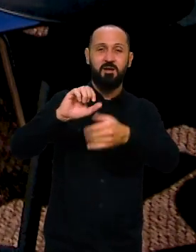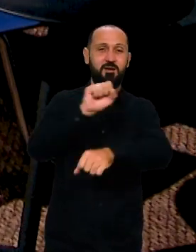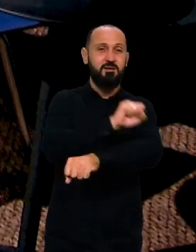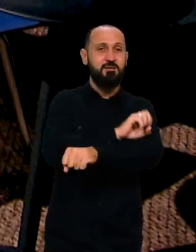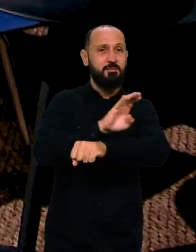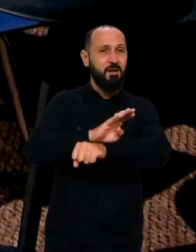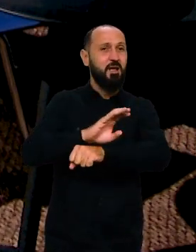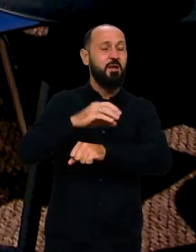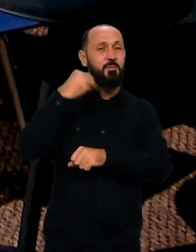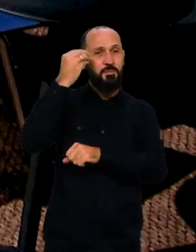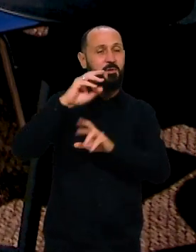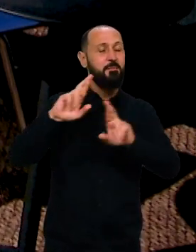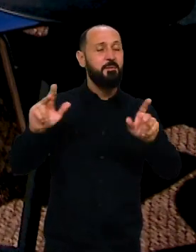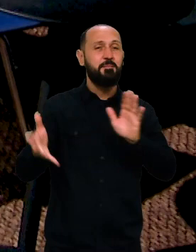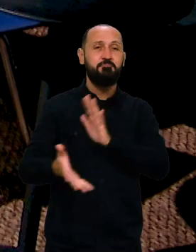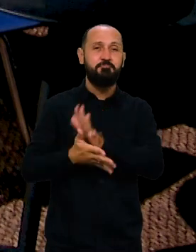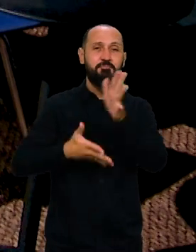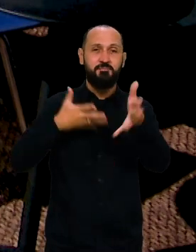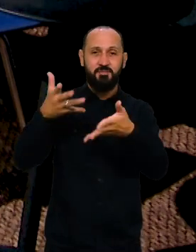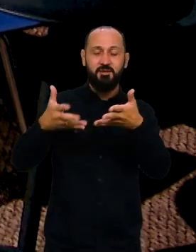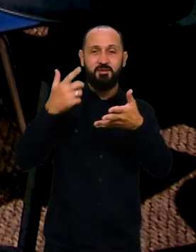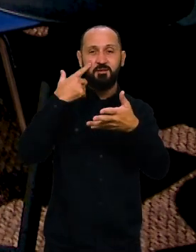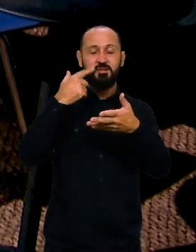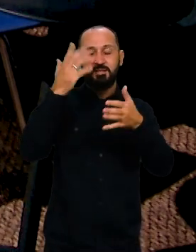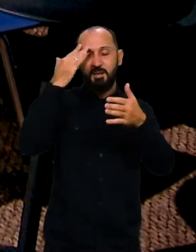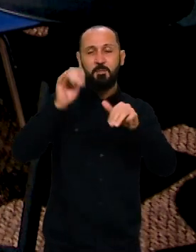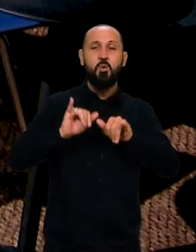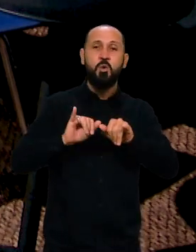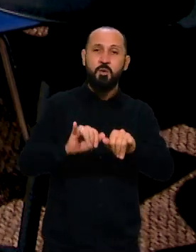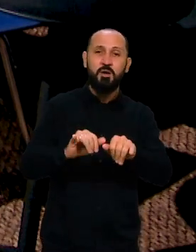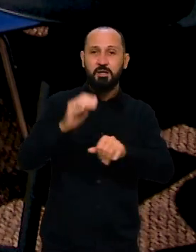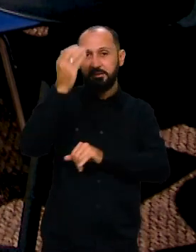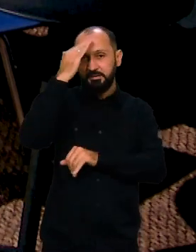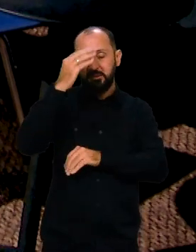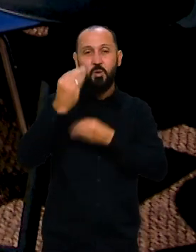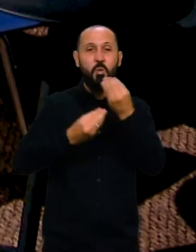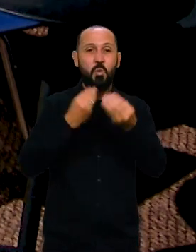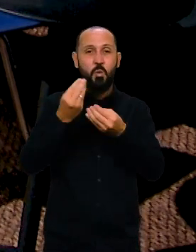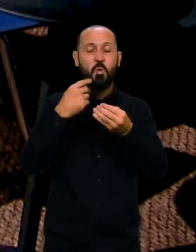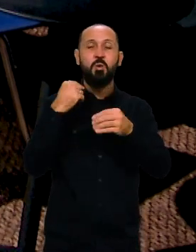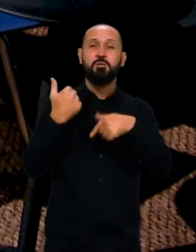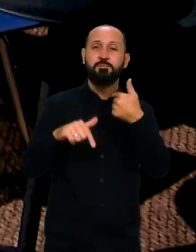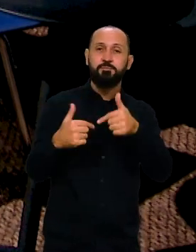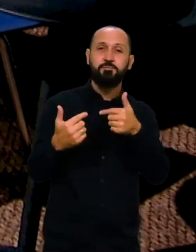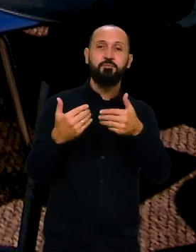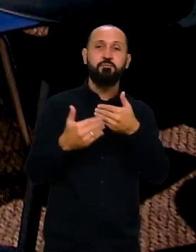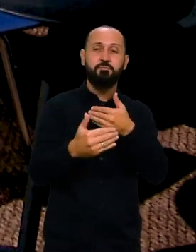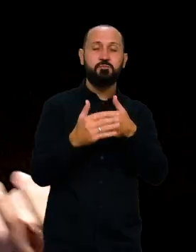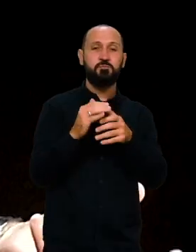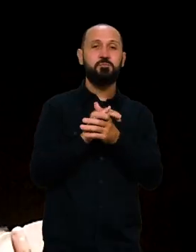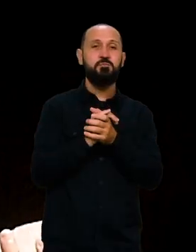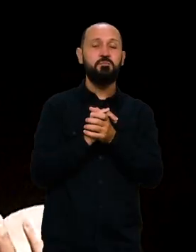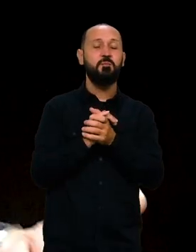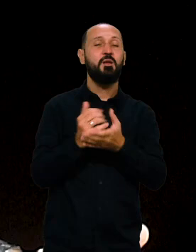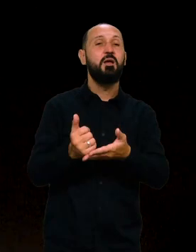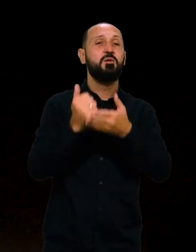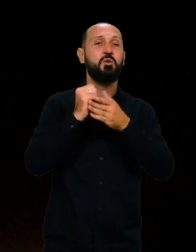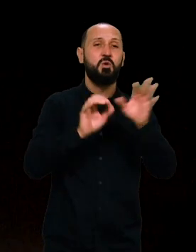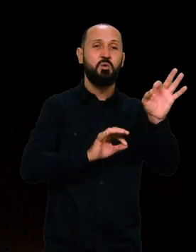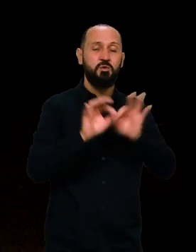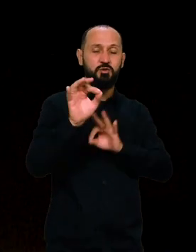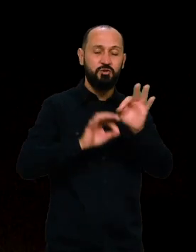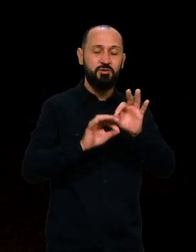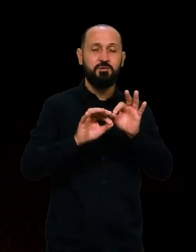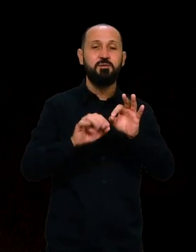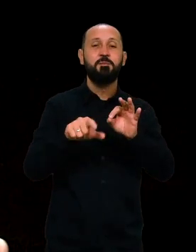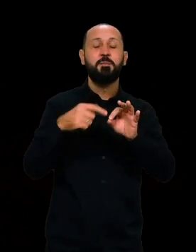conselheiro do SEBRAE é outra experiência maravilhosa, porque você tem acesso ao mundo, aos mercados, entender a dinâmica do empreendedor. E aí isso ajuda a